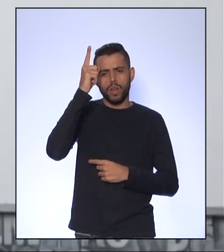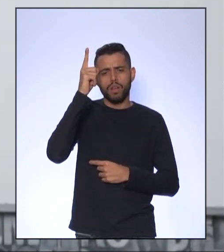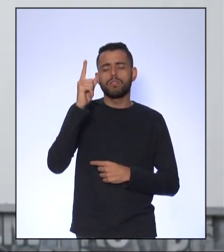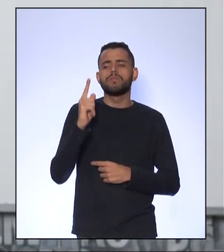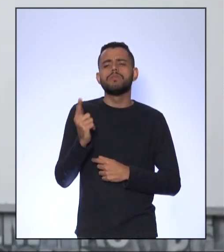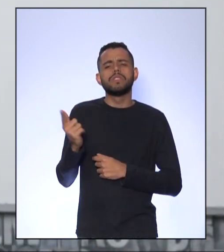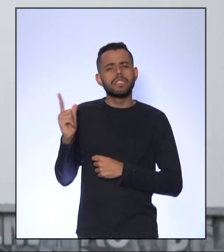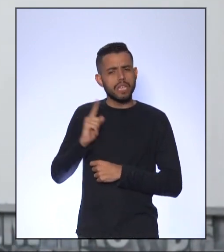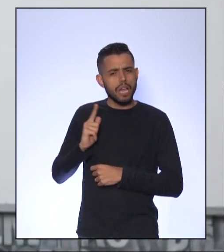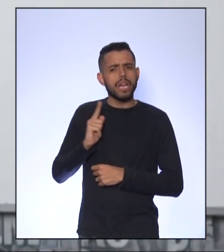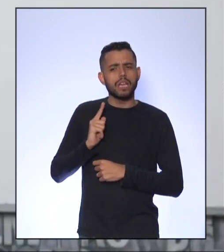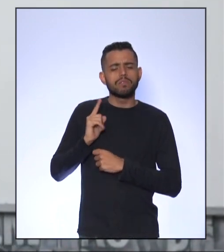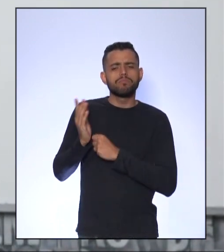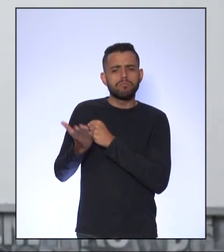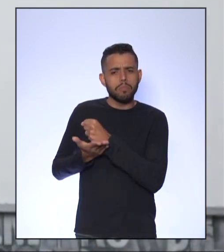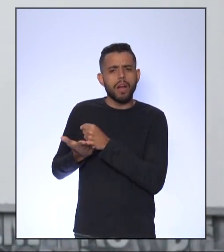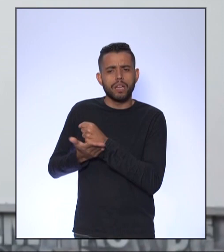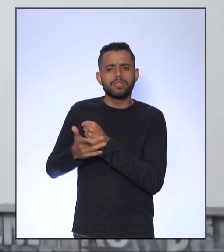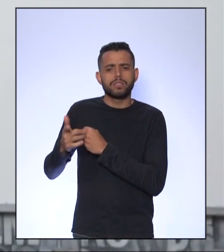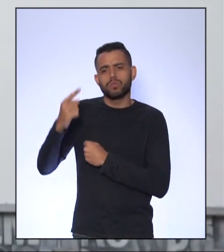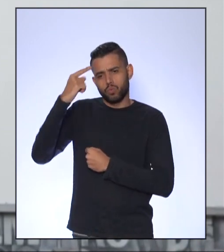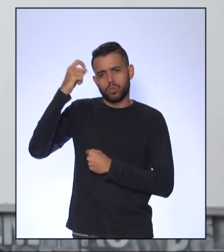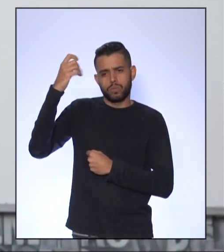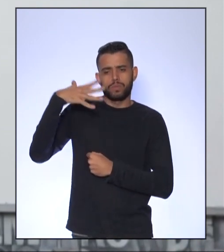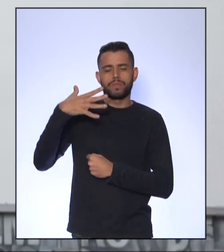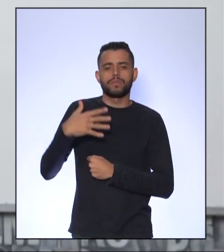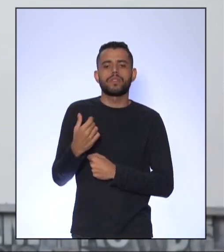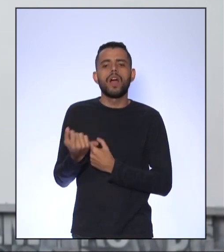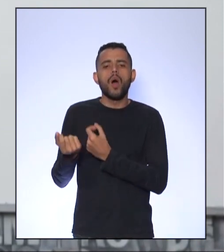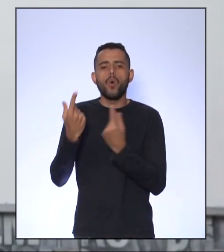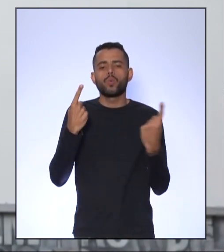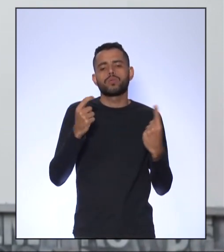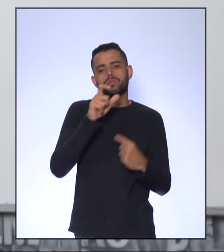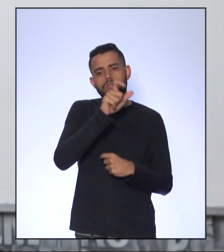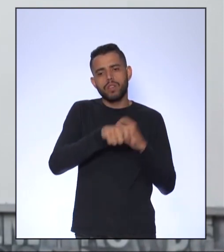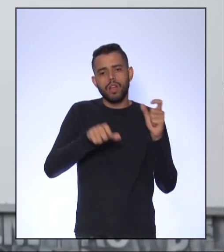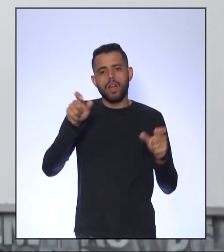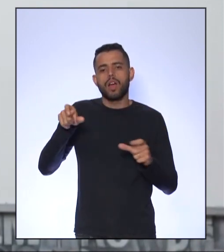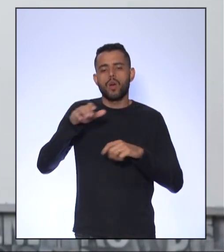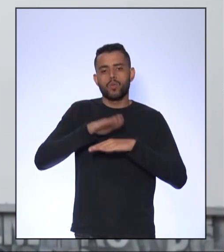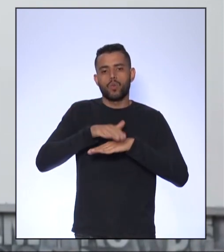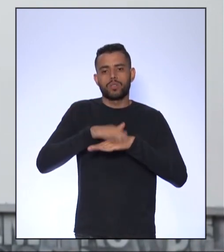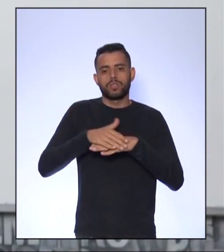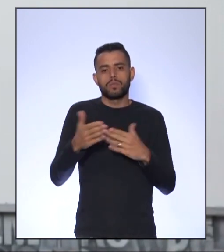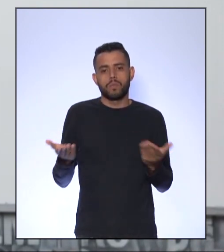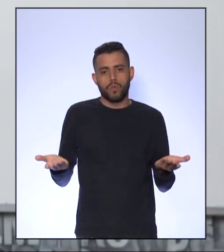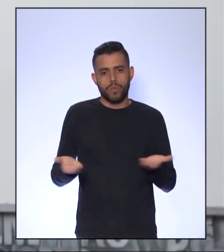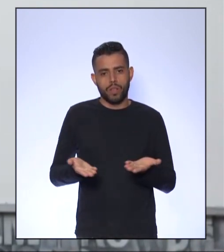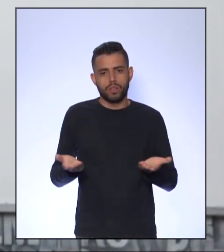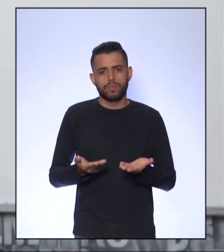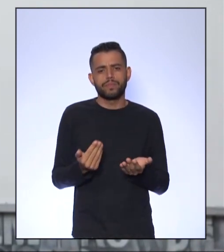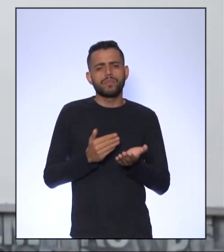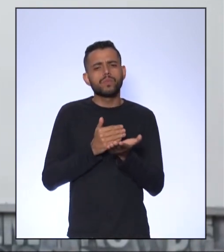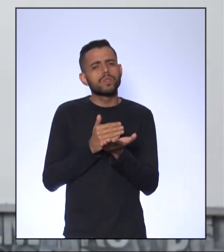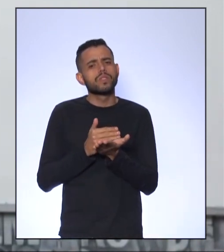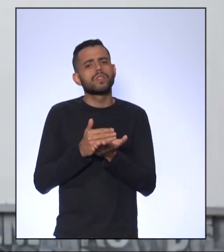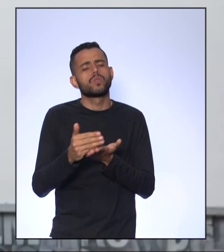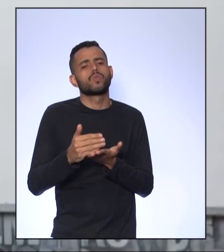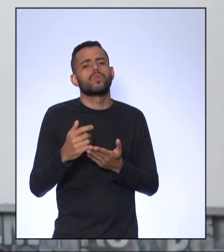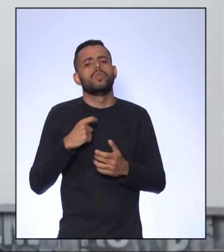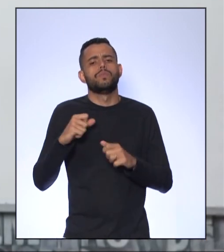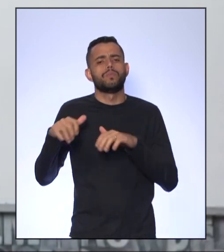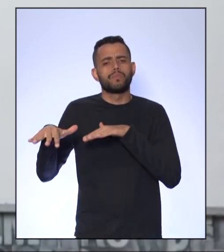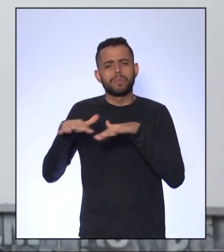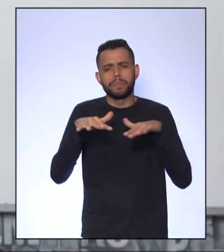fundamento intelectual. Inclusive, alguns autores que são modernos, no início aí deste